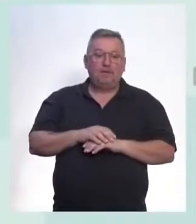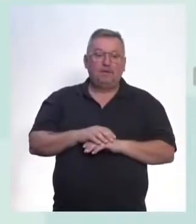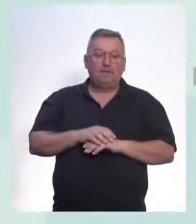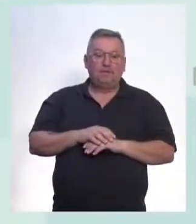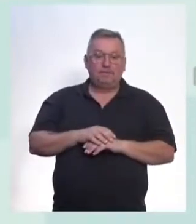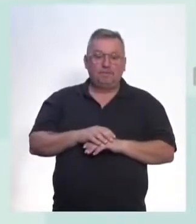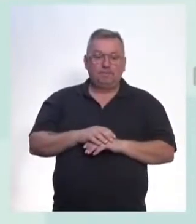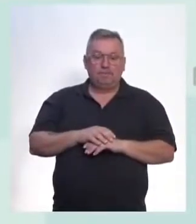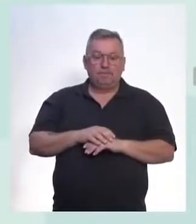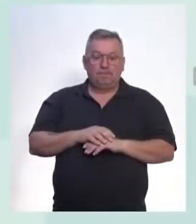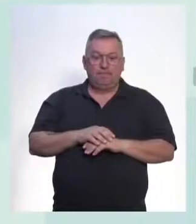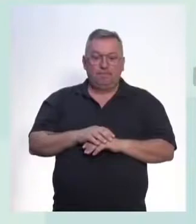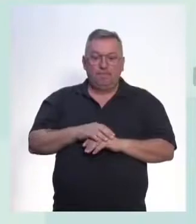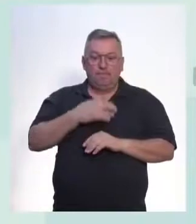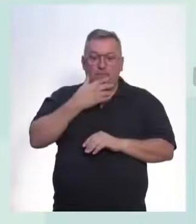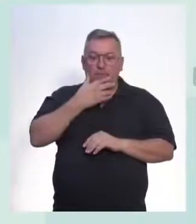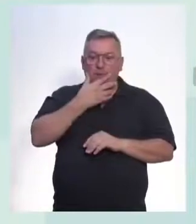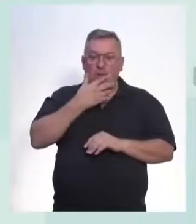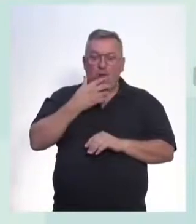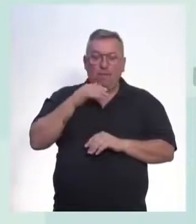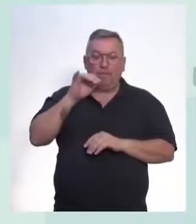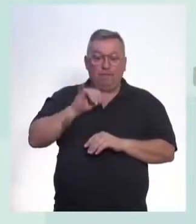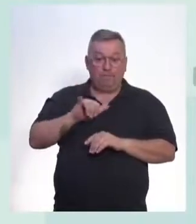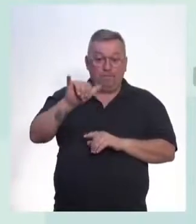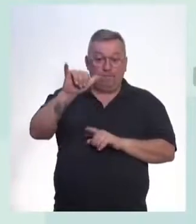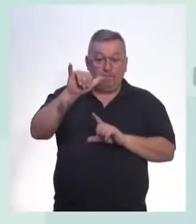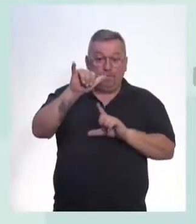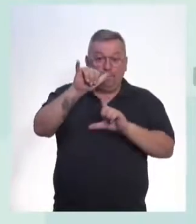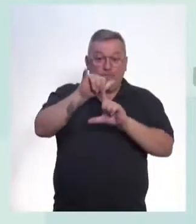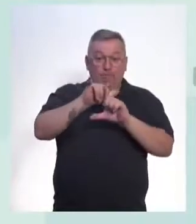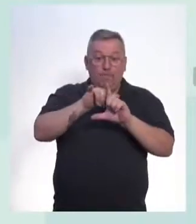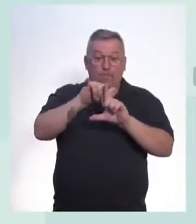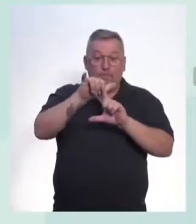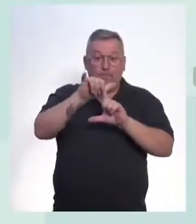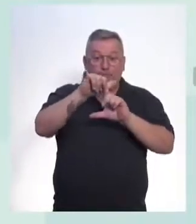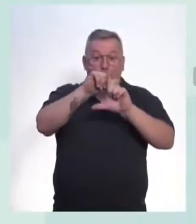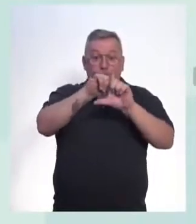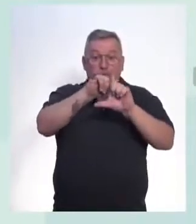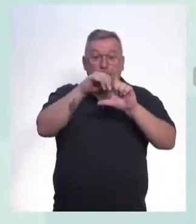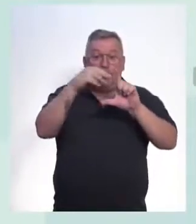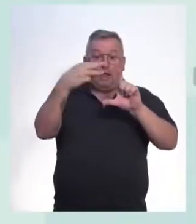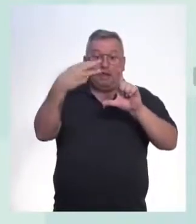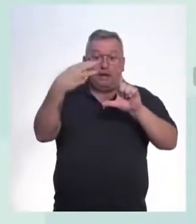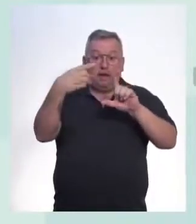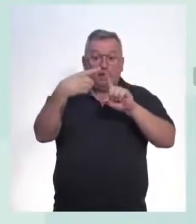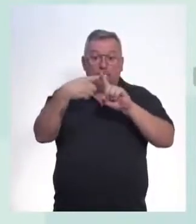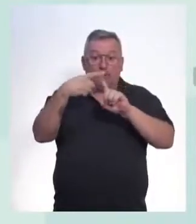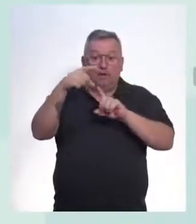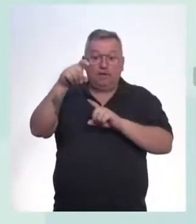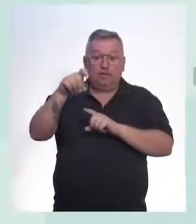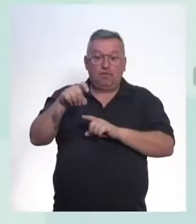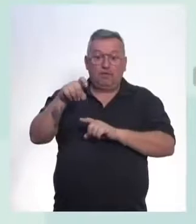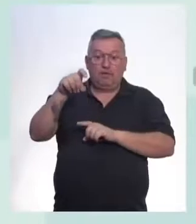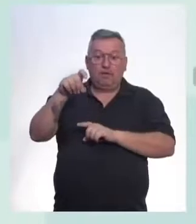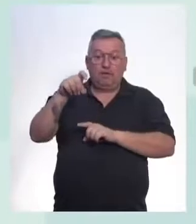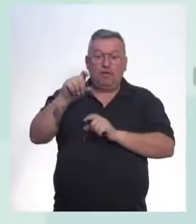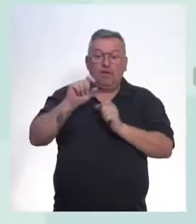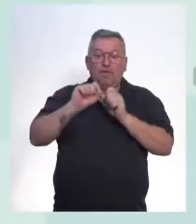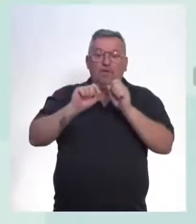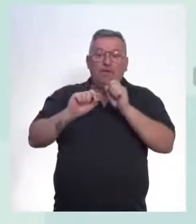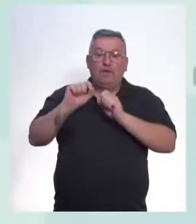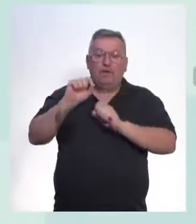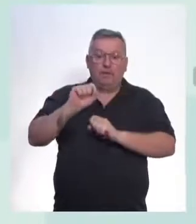Caneta. Que é o y igual a 3 vezes x. O que foi